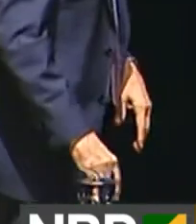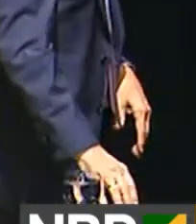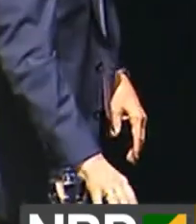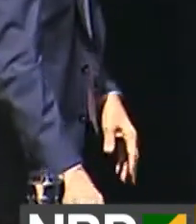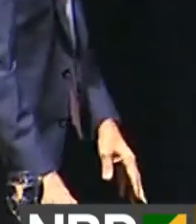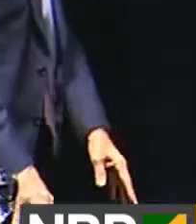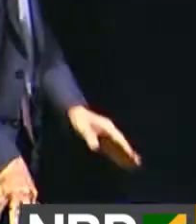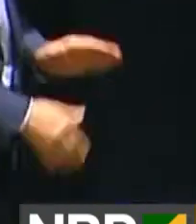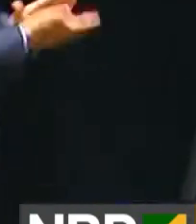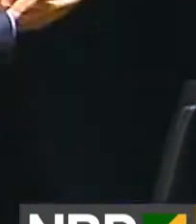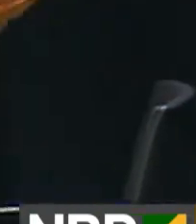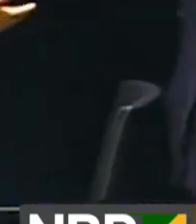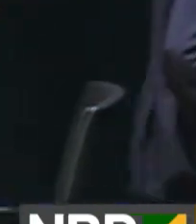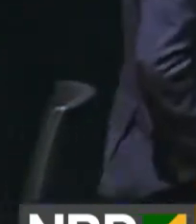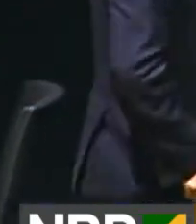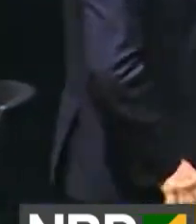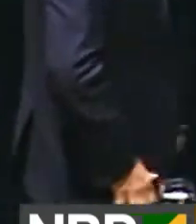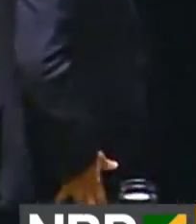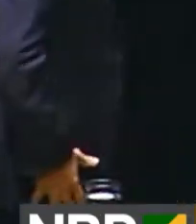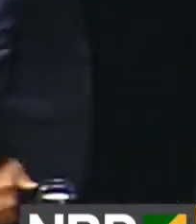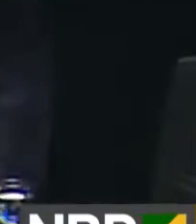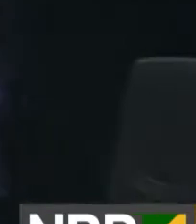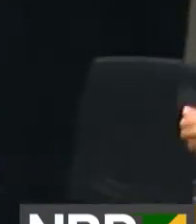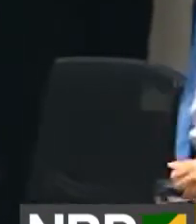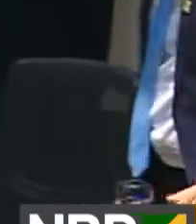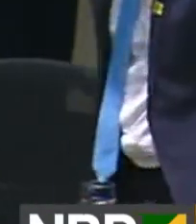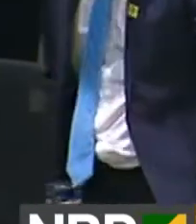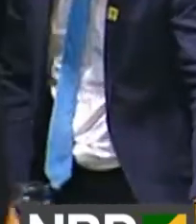está encerrada essa cerimônia